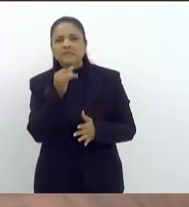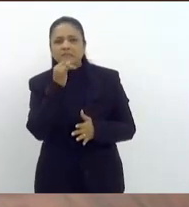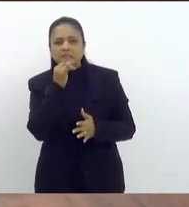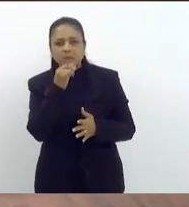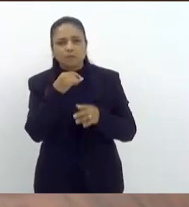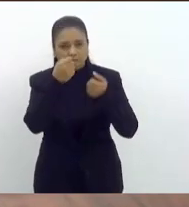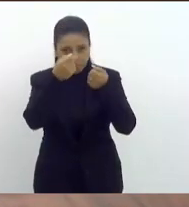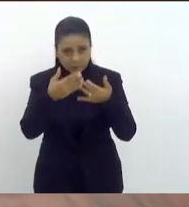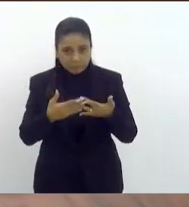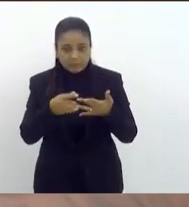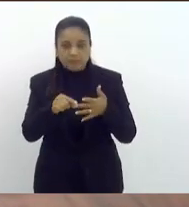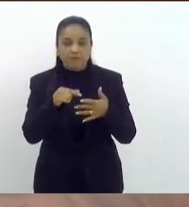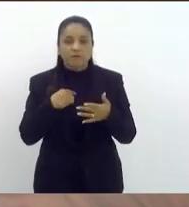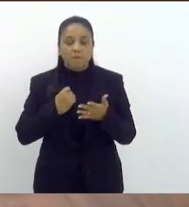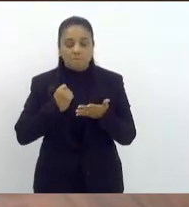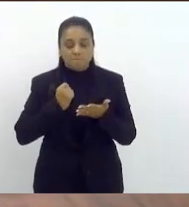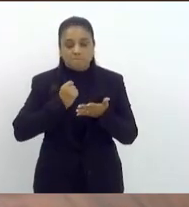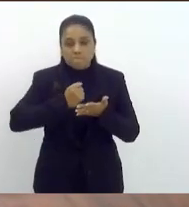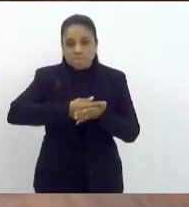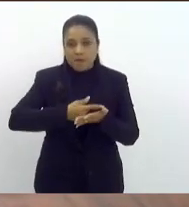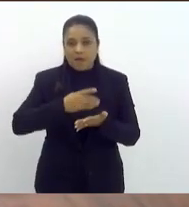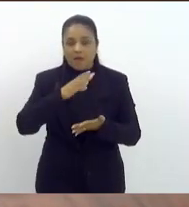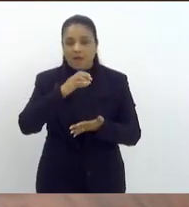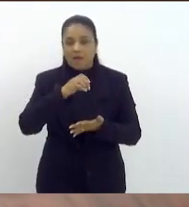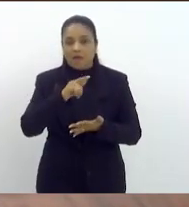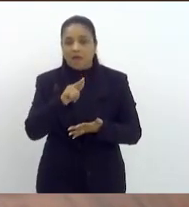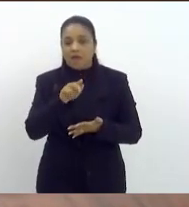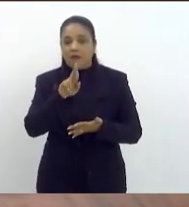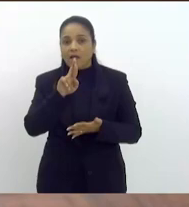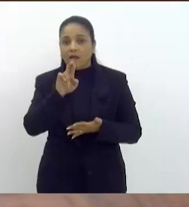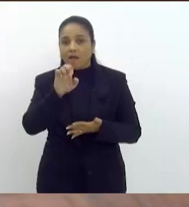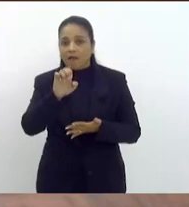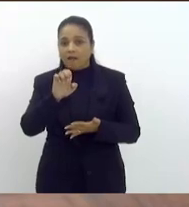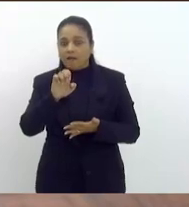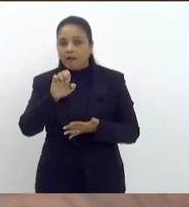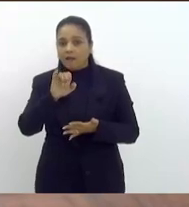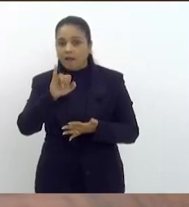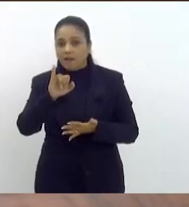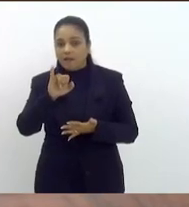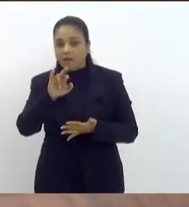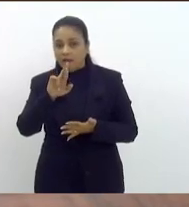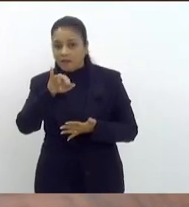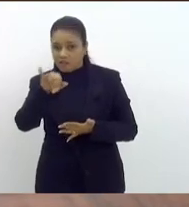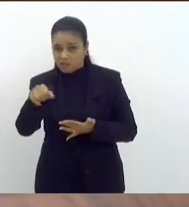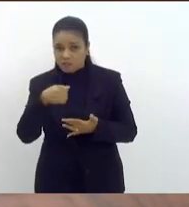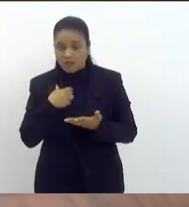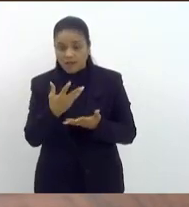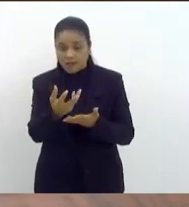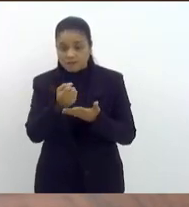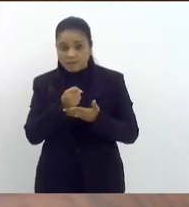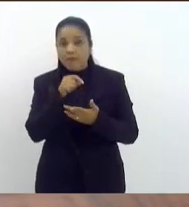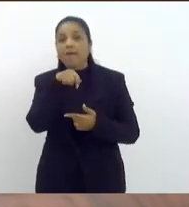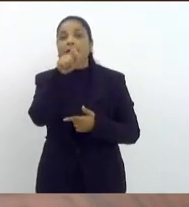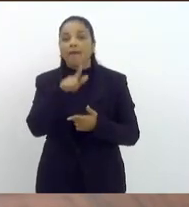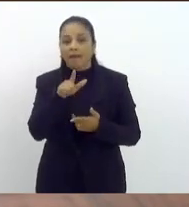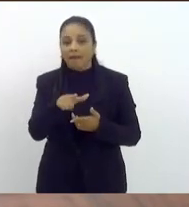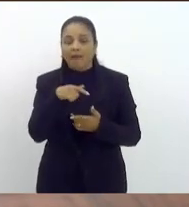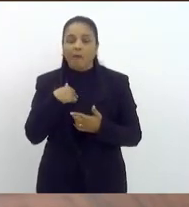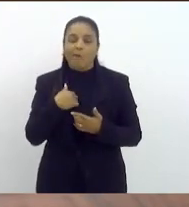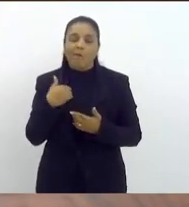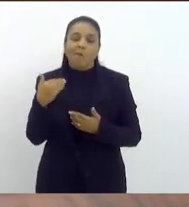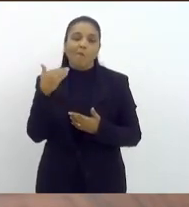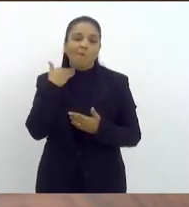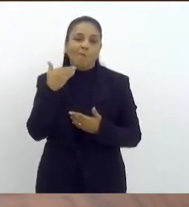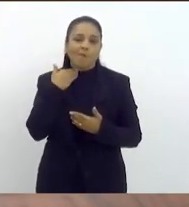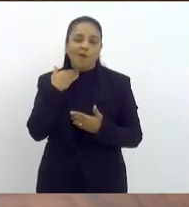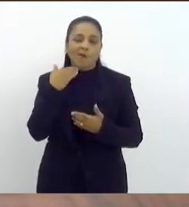você vai pagar um Greg né O Greg hoje só quem tem o direito a receber o grerj é o Banco Bradesco aqui no